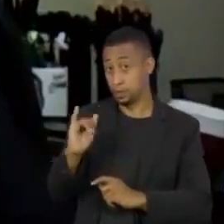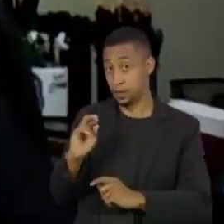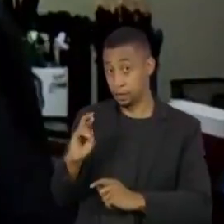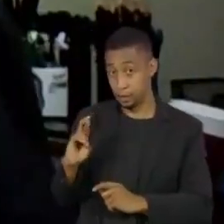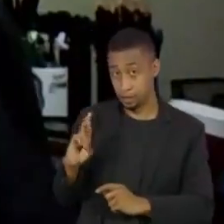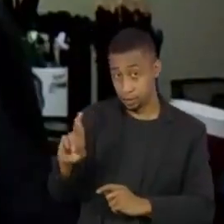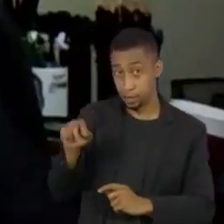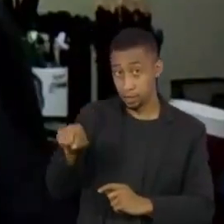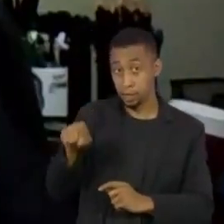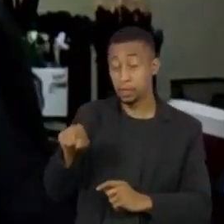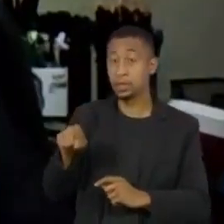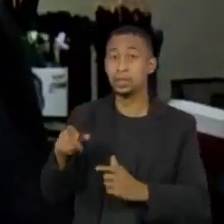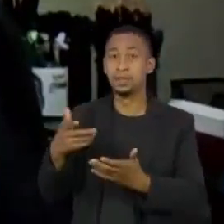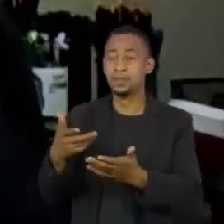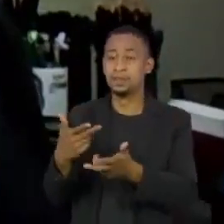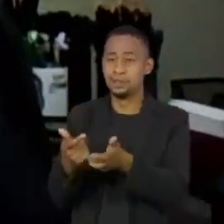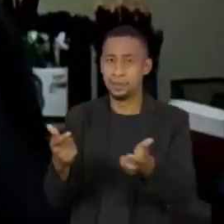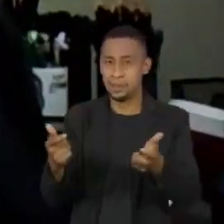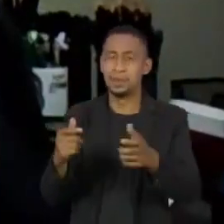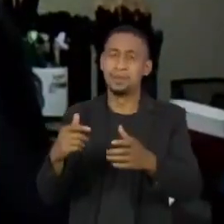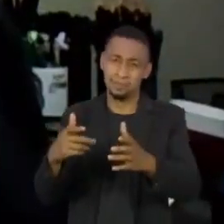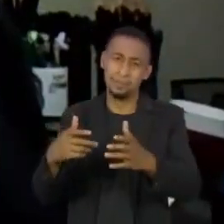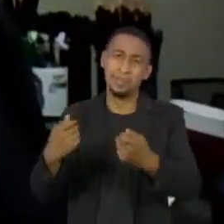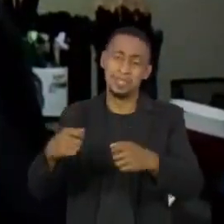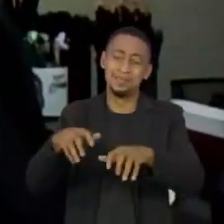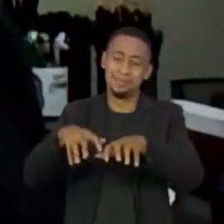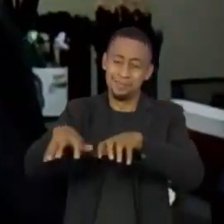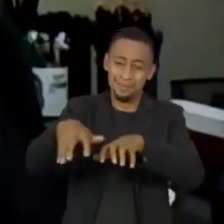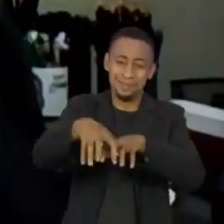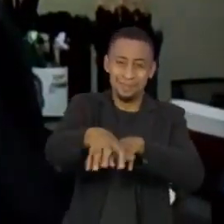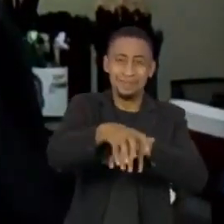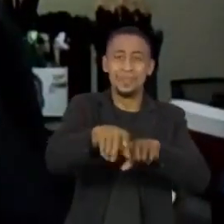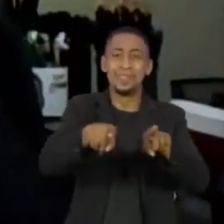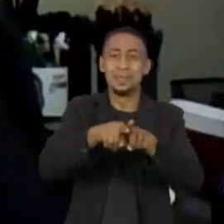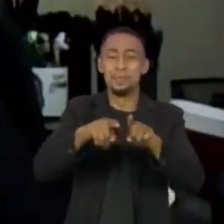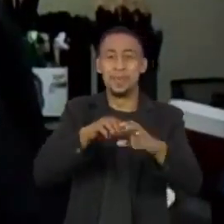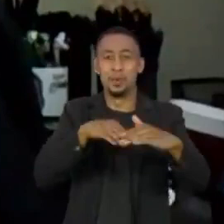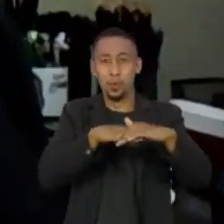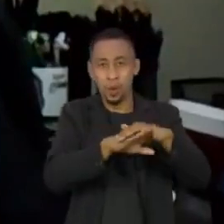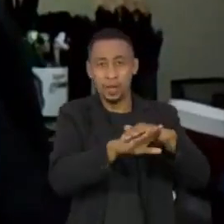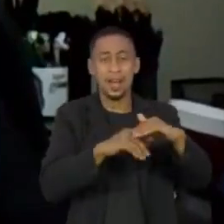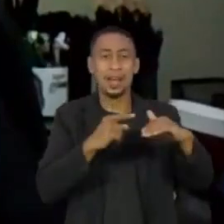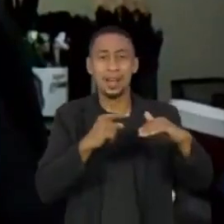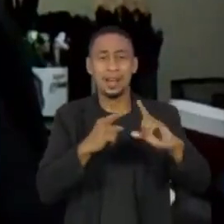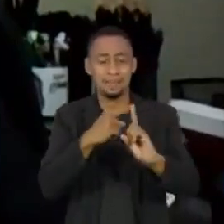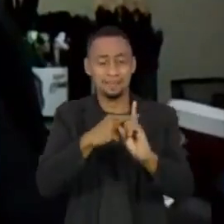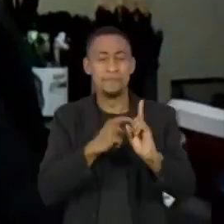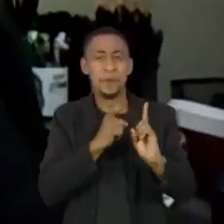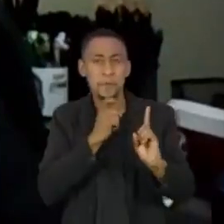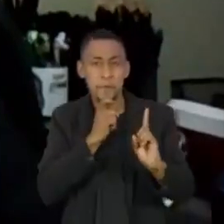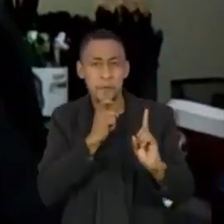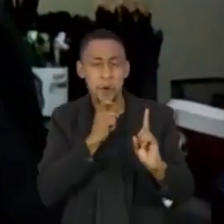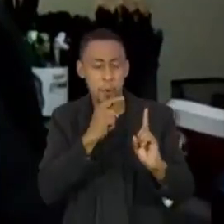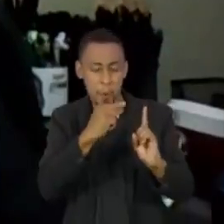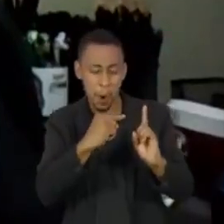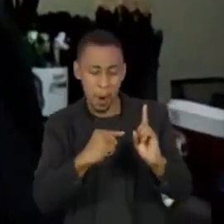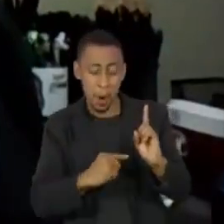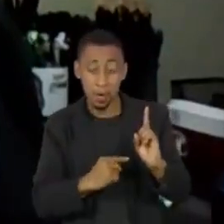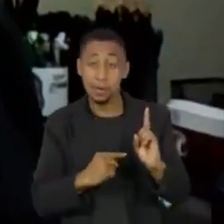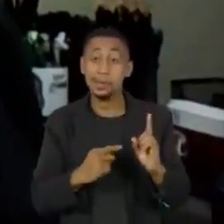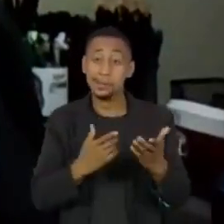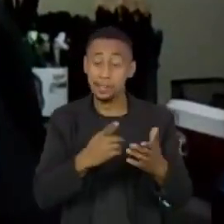questão tanto de logística, de acondicionamento em temperaturas mais baixas, ela acaba